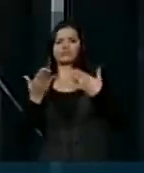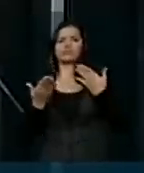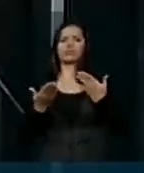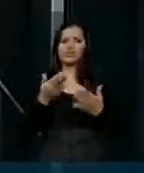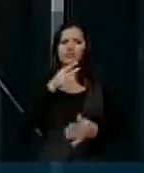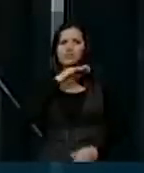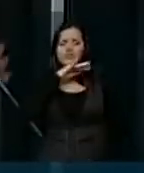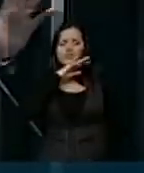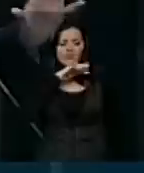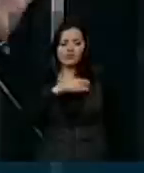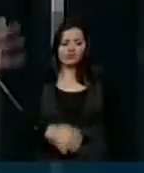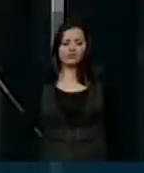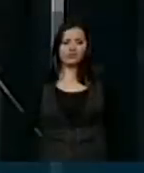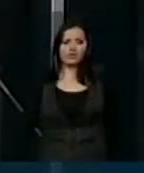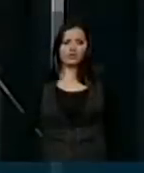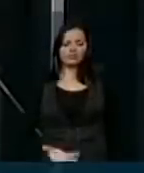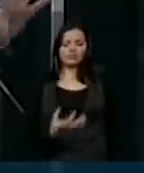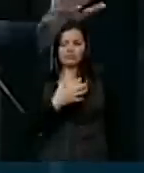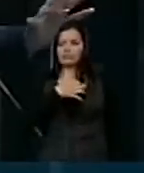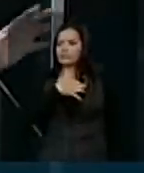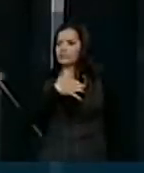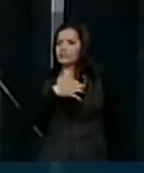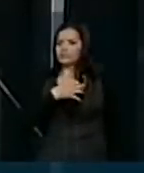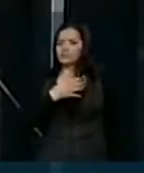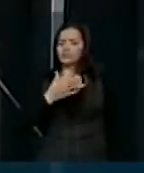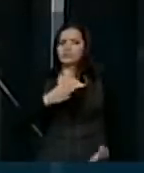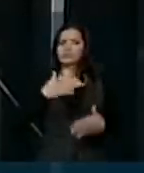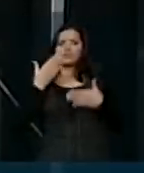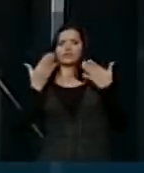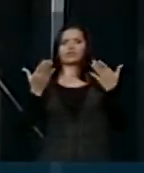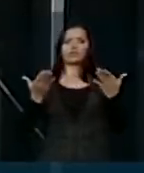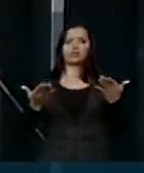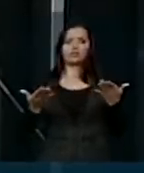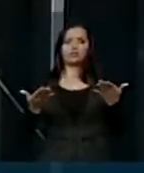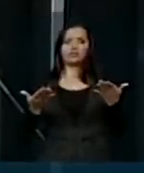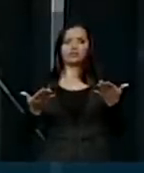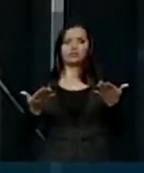era um choque, um espanto.